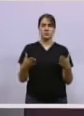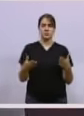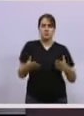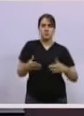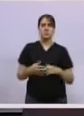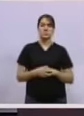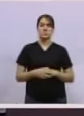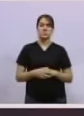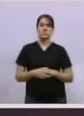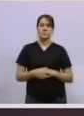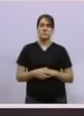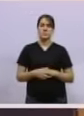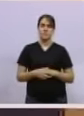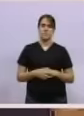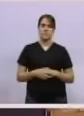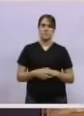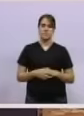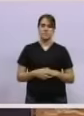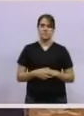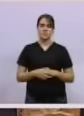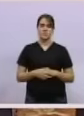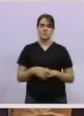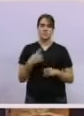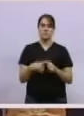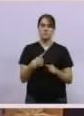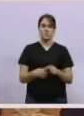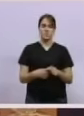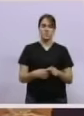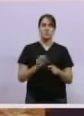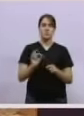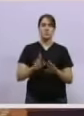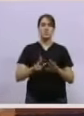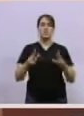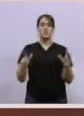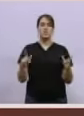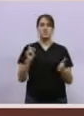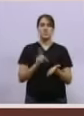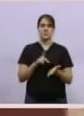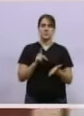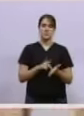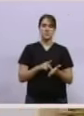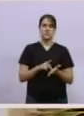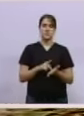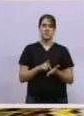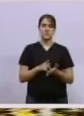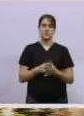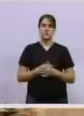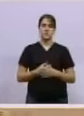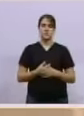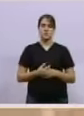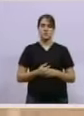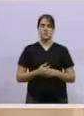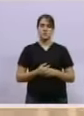que serão primeiros, e primeiros que serão últimos. Porque o que vai fazer a diferença, olha para você ver, quem aguenta isso? O